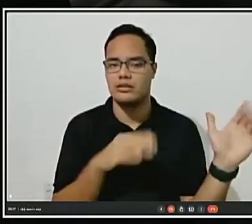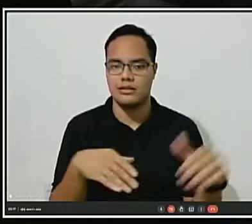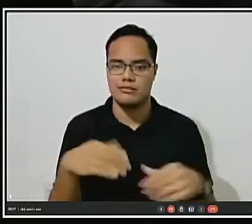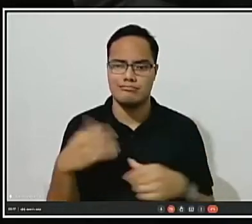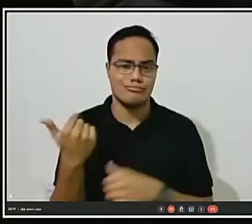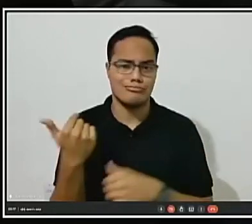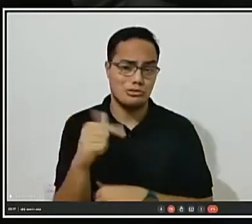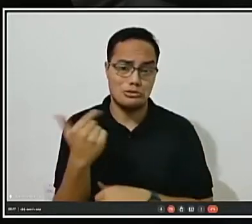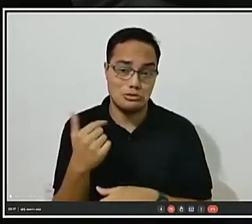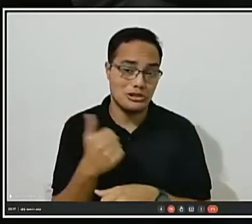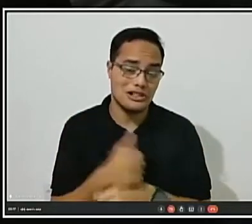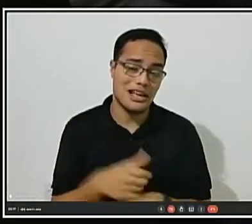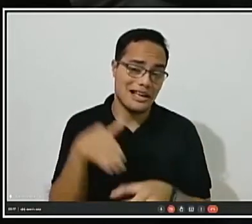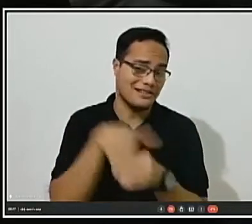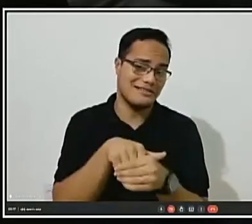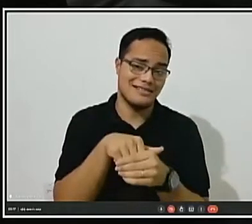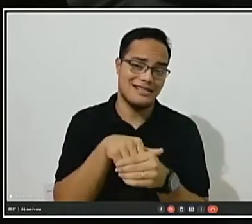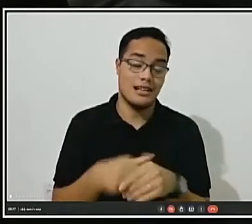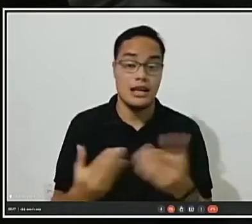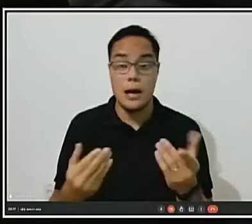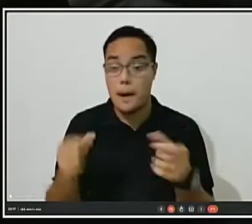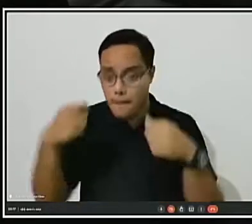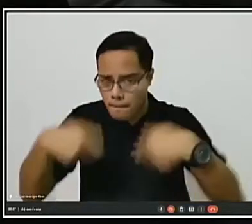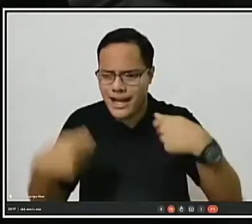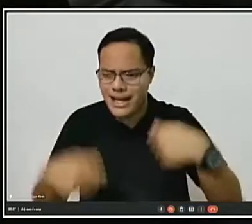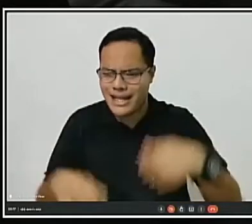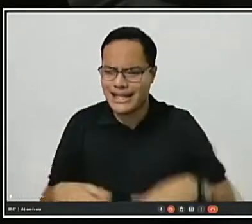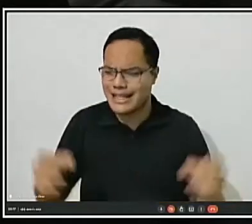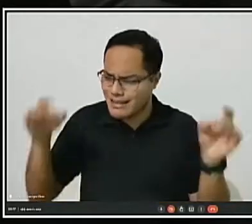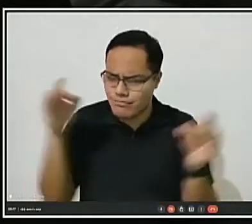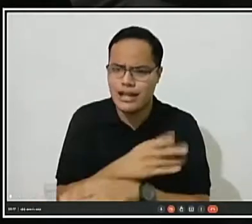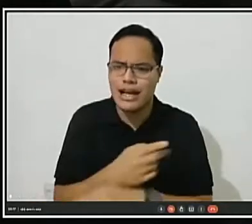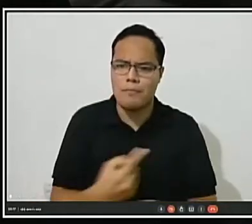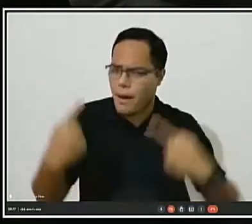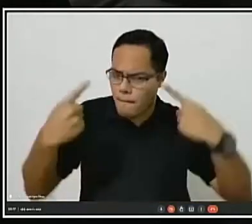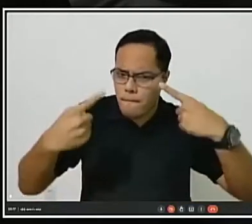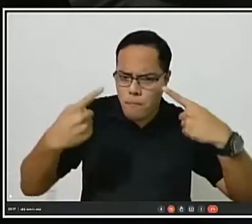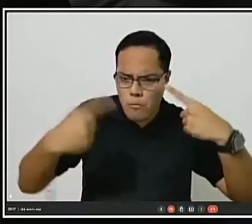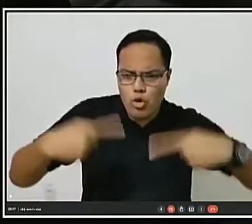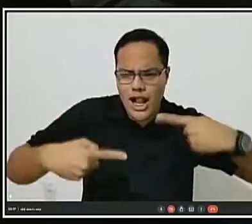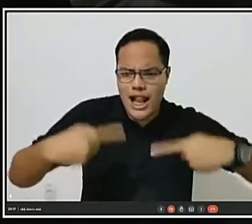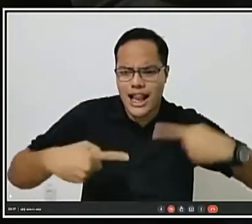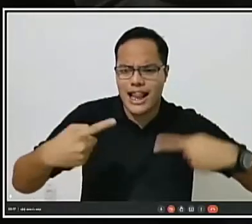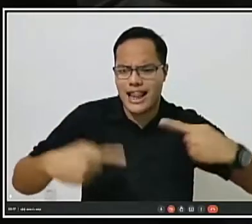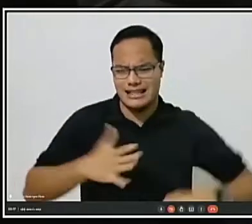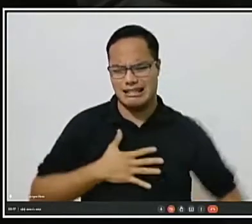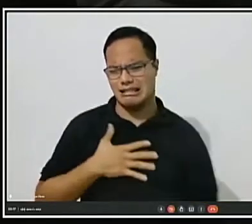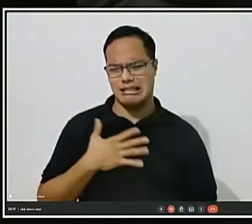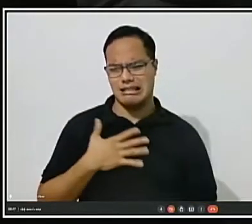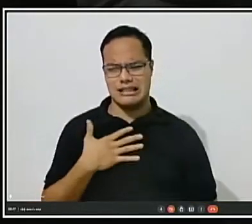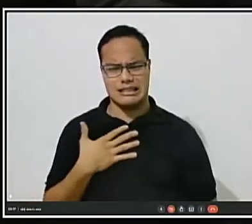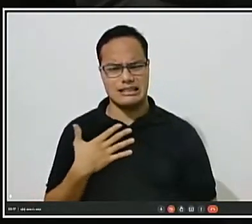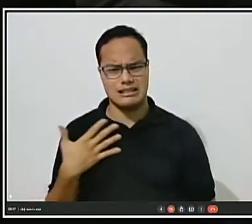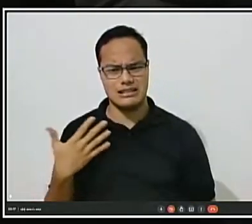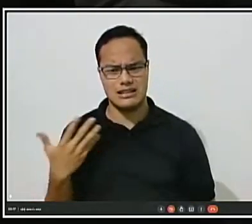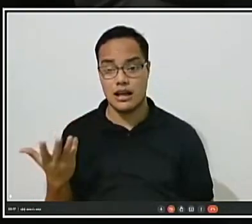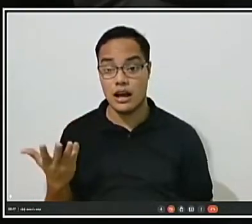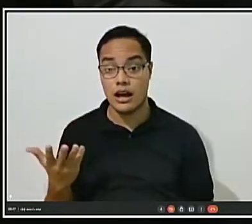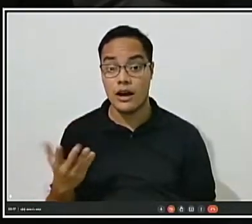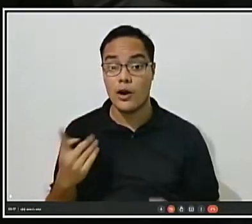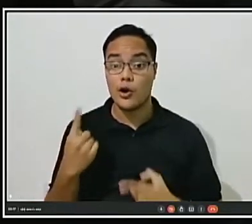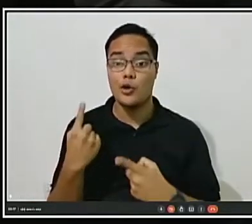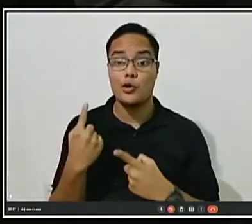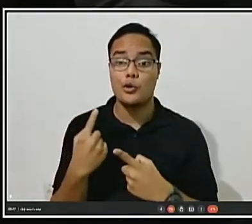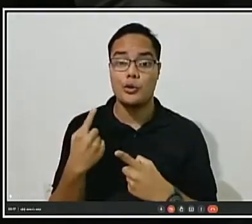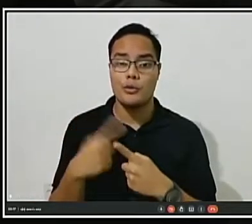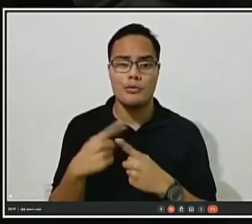negócio, dessa política nojenta que tem. E o União da Vitória não é exclusividade nesse tipo de ação, né? Os políticos fazem a mesma tática